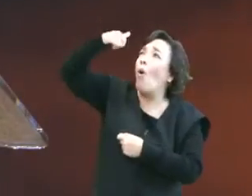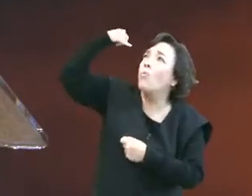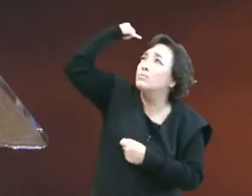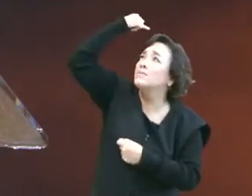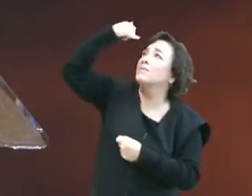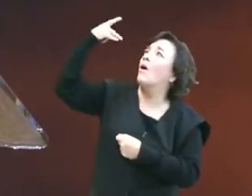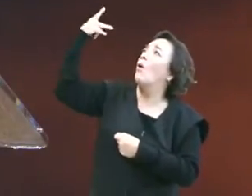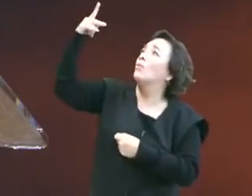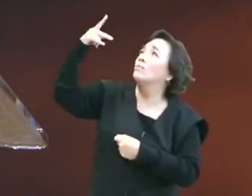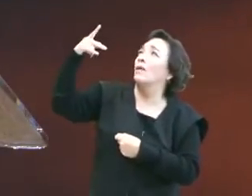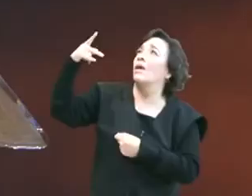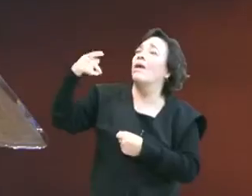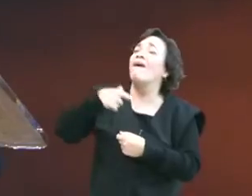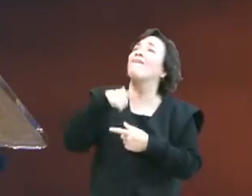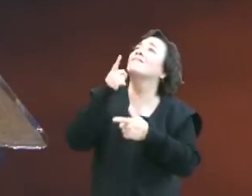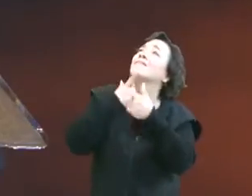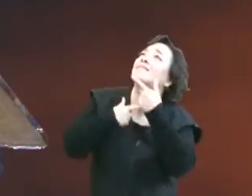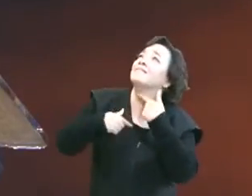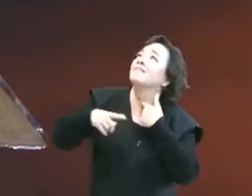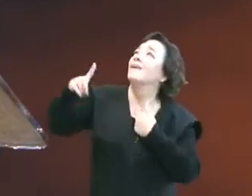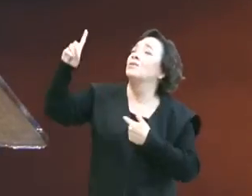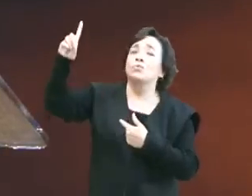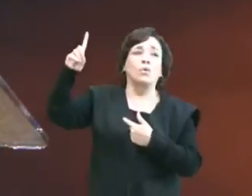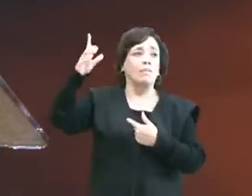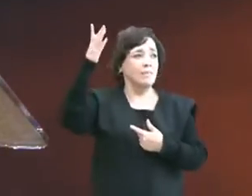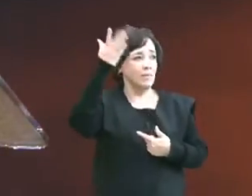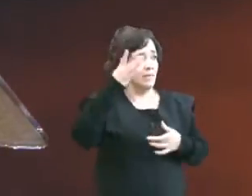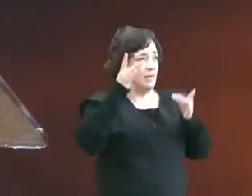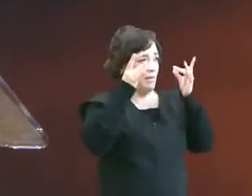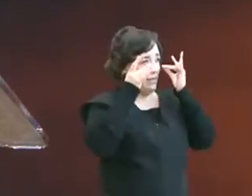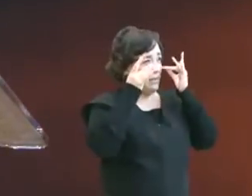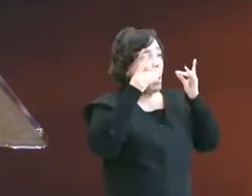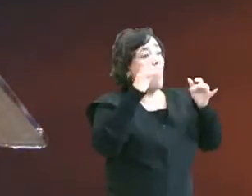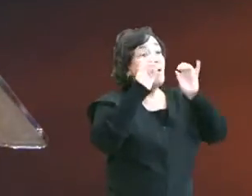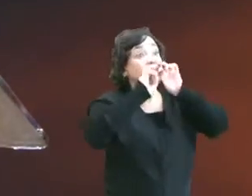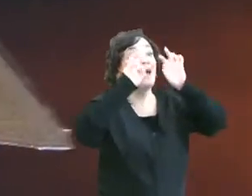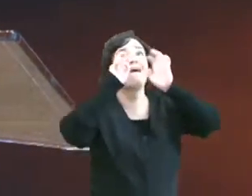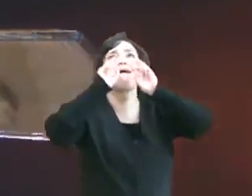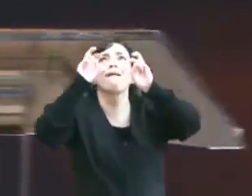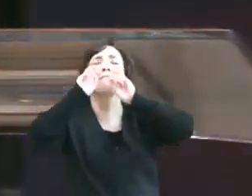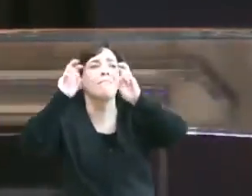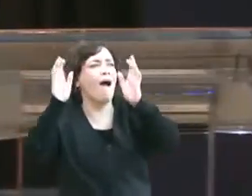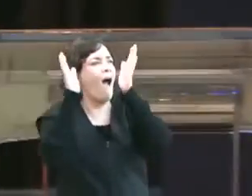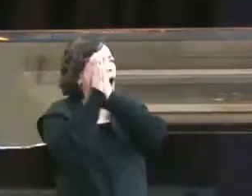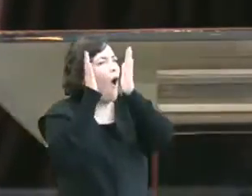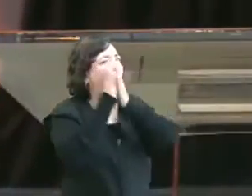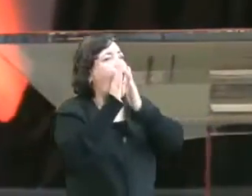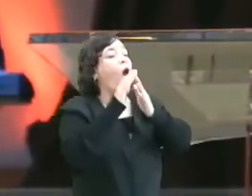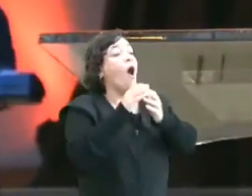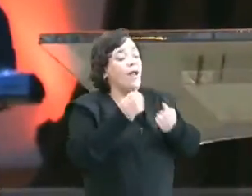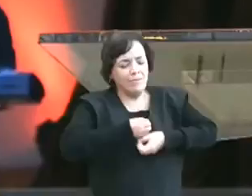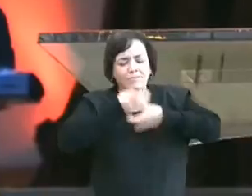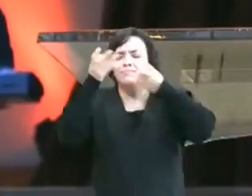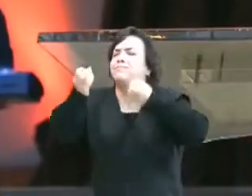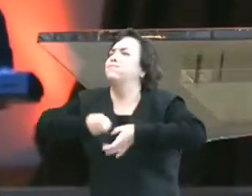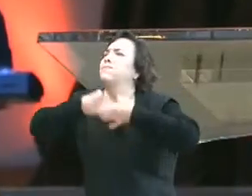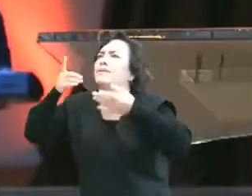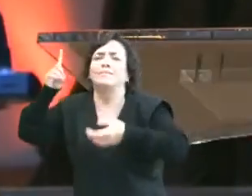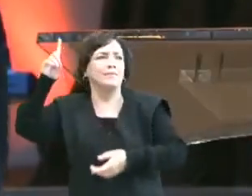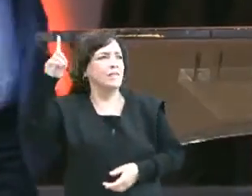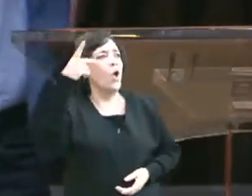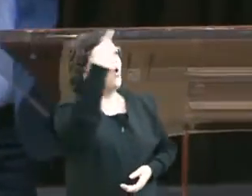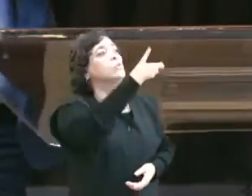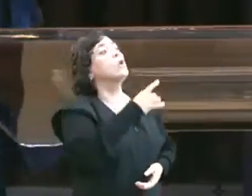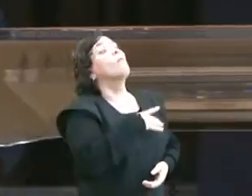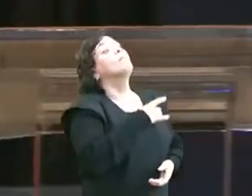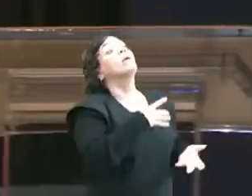Espírito. Eu desejo a tua presença. Comece a clamar, conte a Deus qual é o seu temor, qual é a